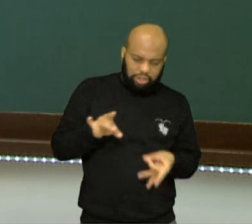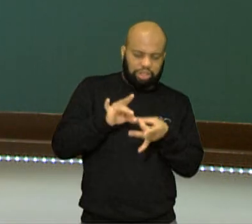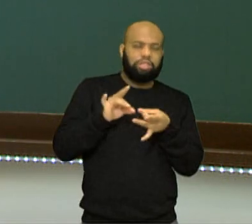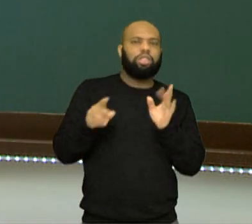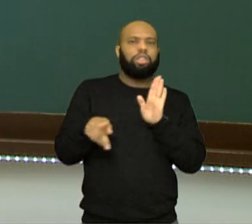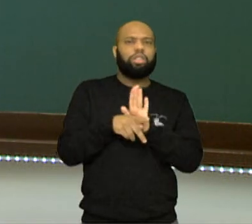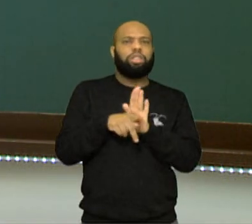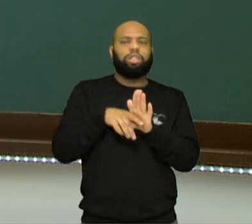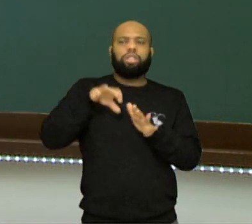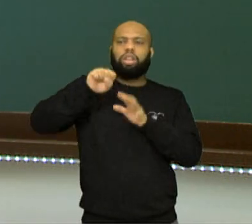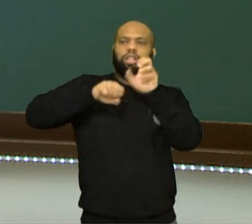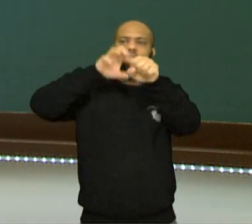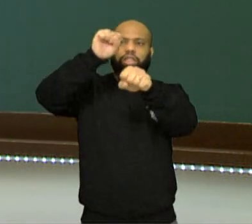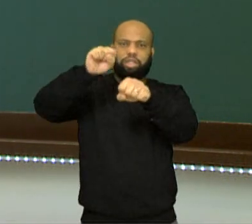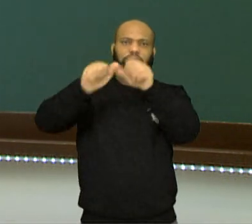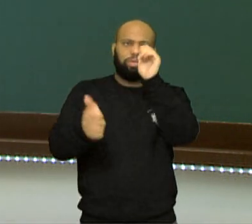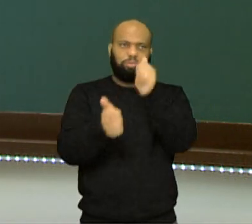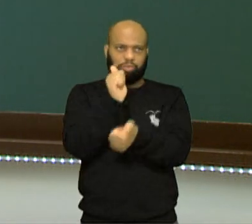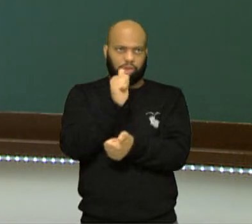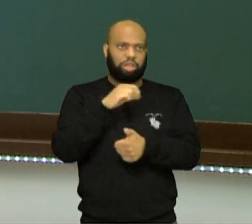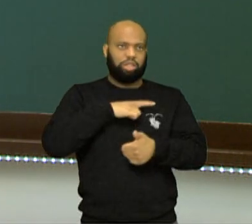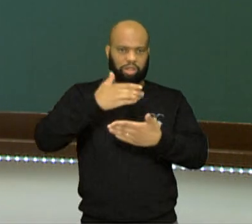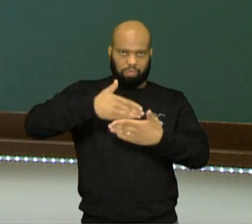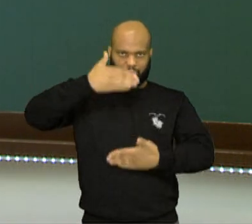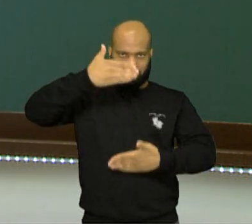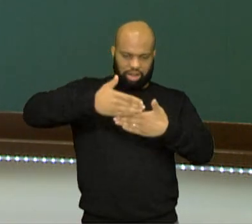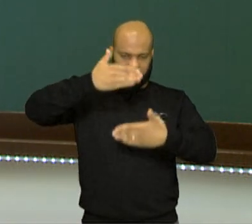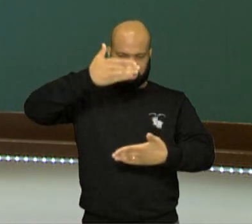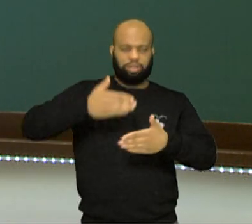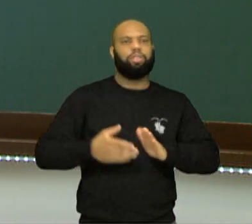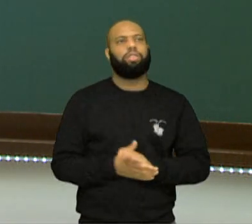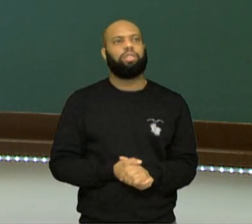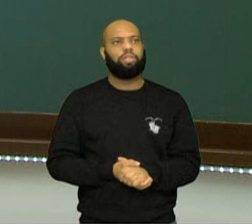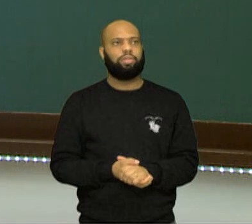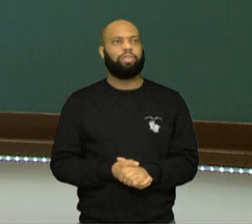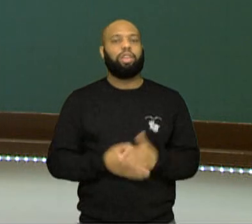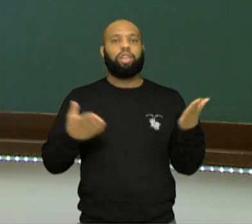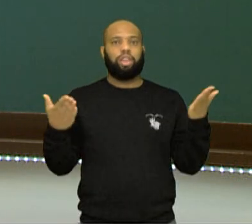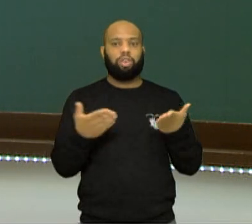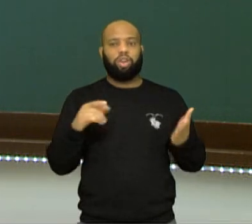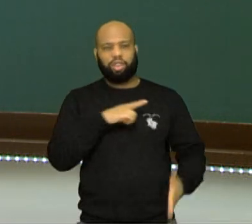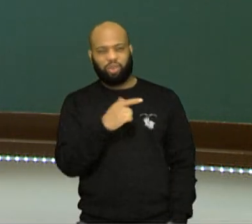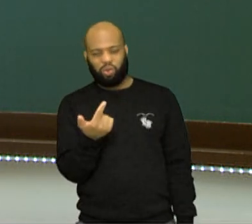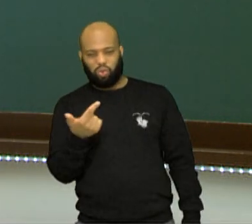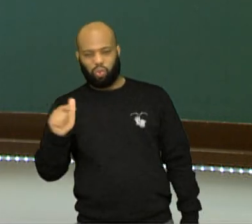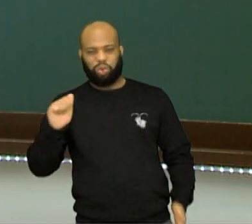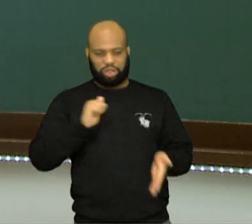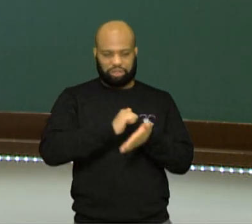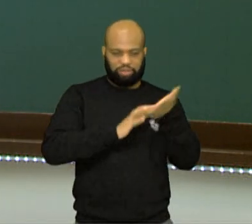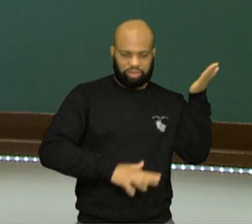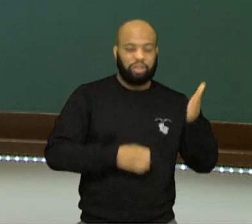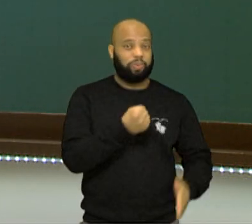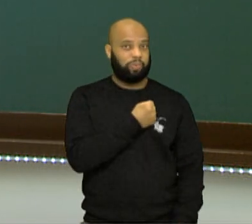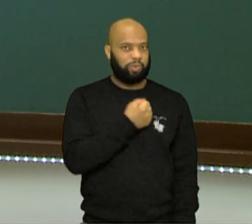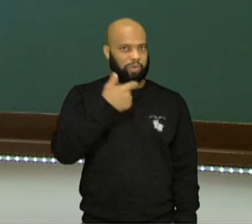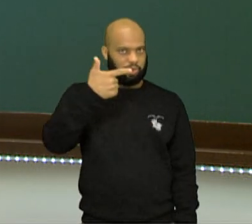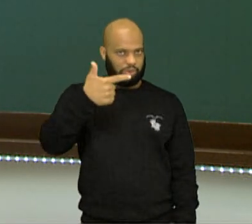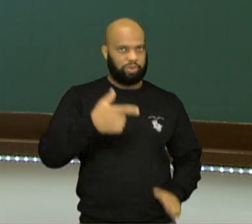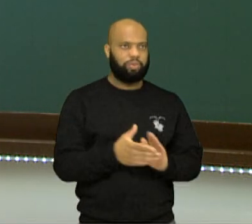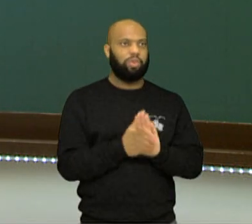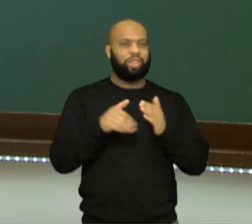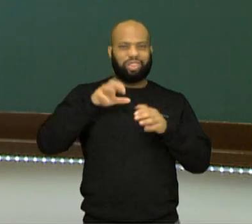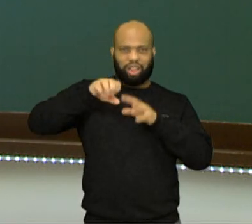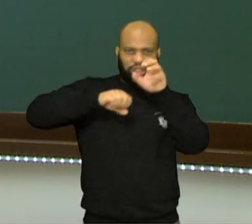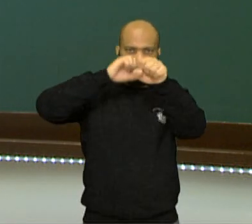da escalada esportiva em parede artificial. Segunda atividade nossa, então. A escalada